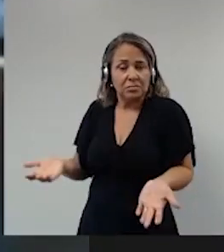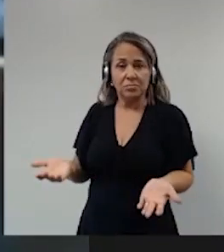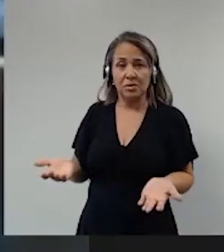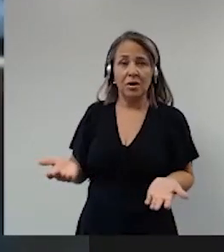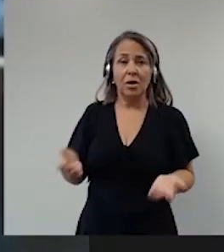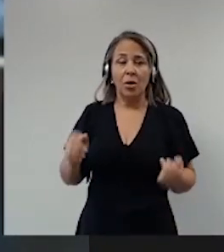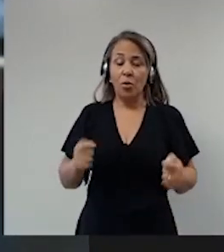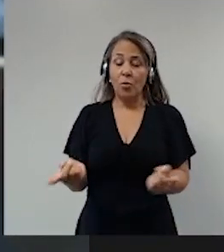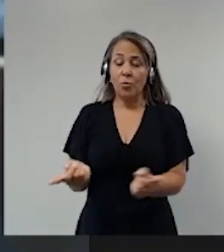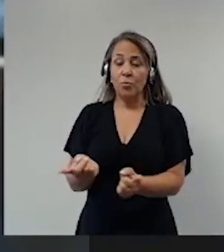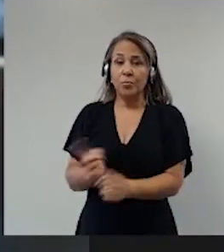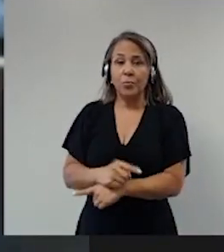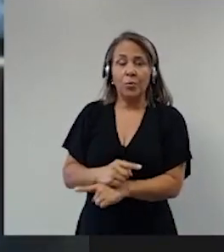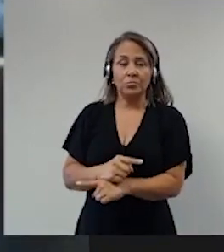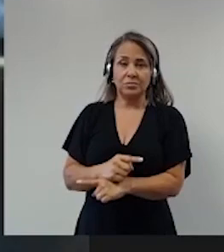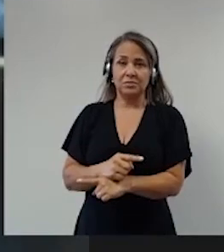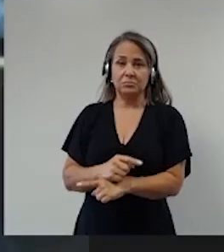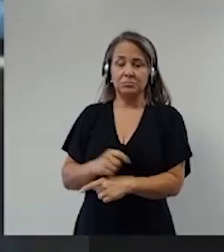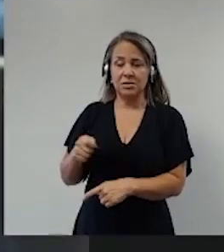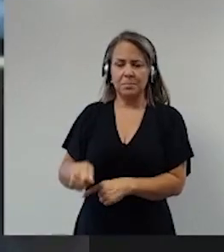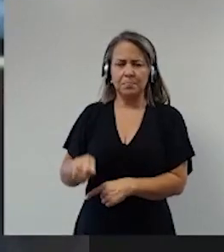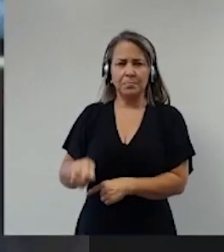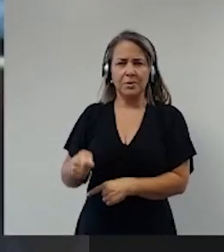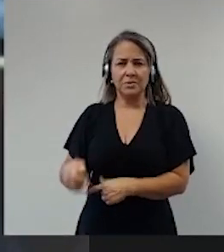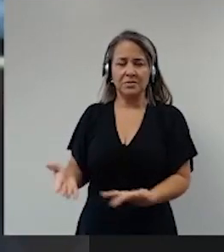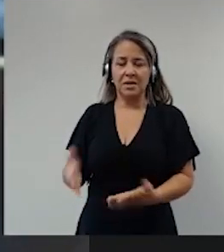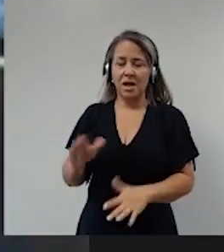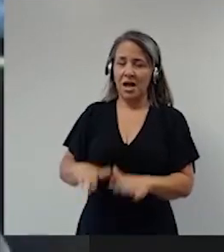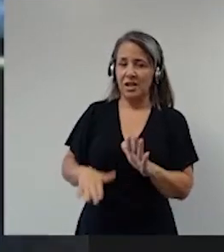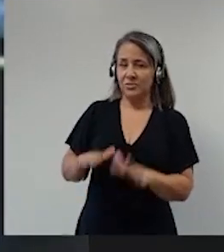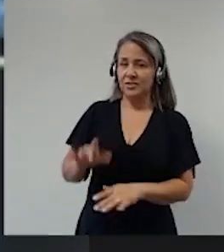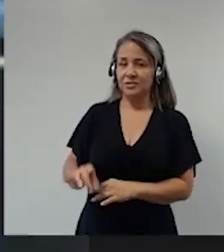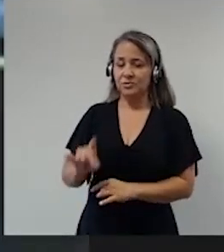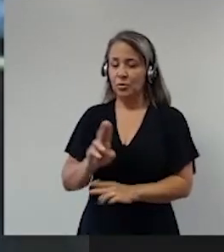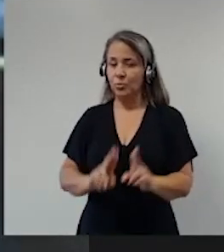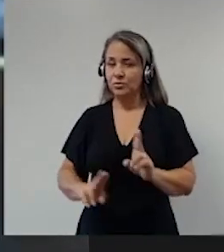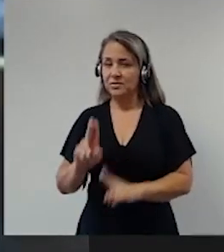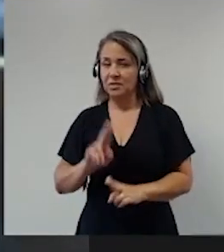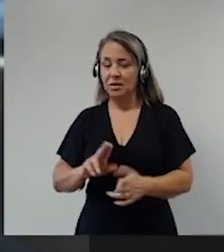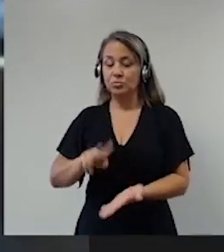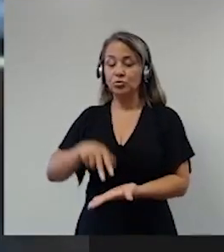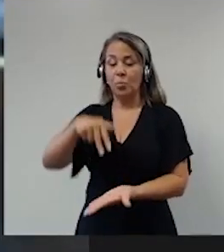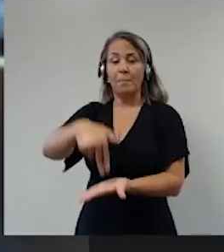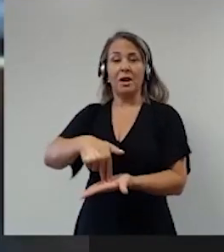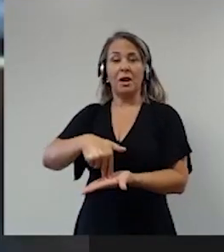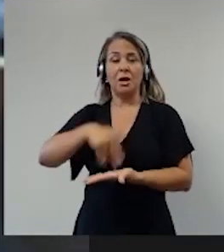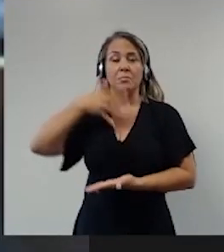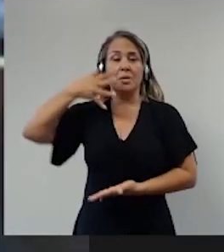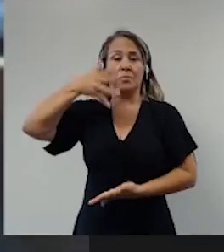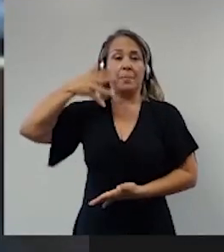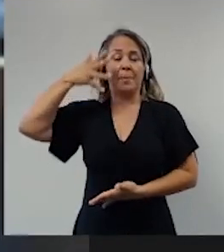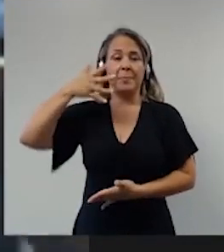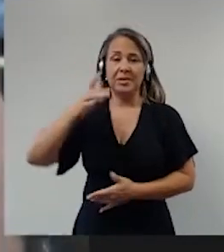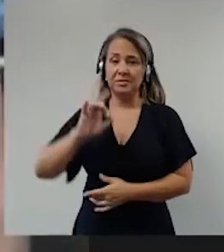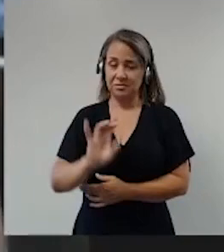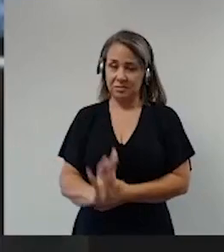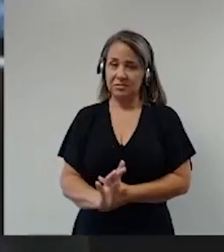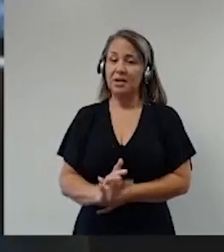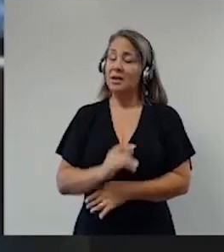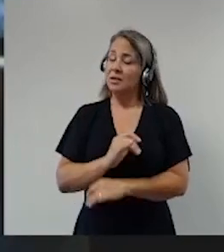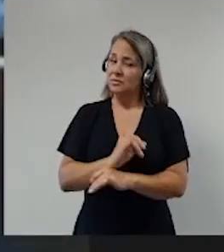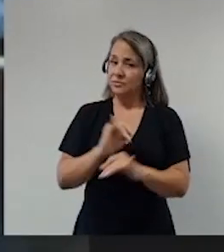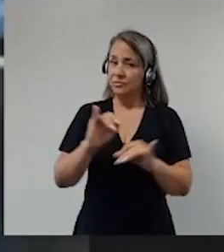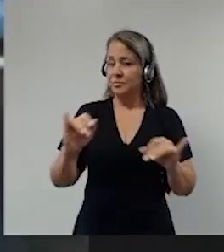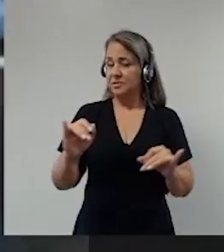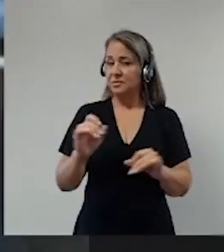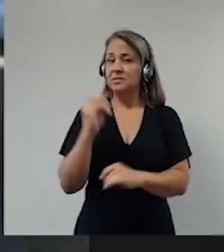um opositor que possa estar, às vezes, apenas utilizando de palanque político. Então, assim, essas são informações